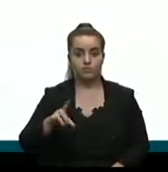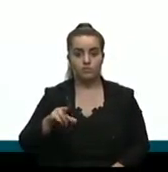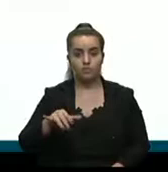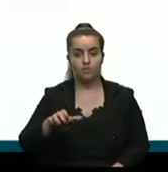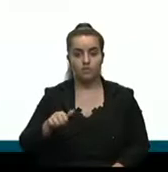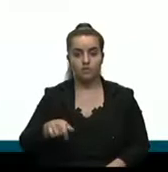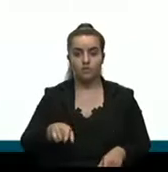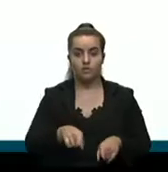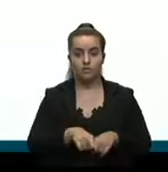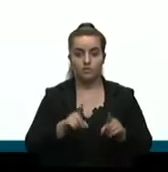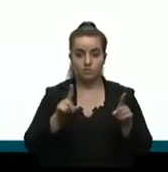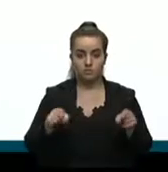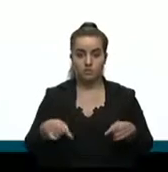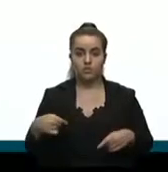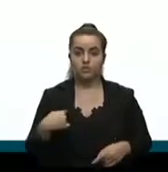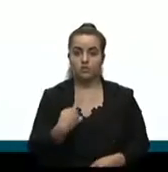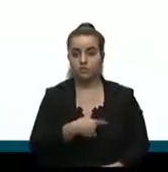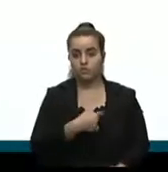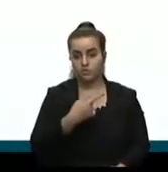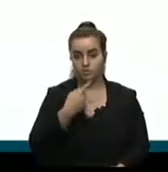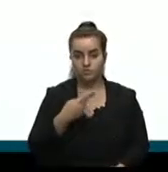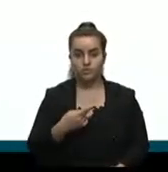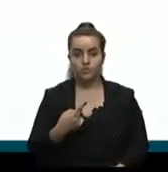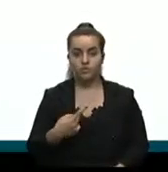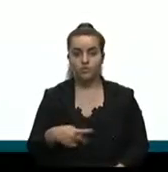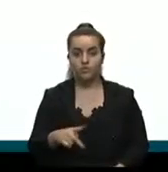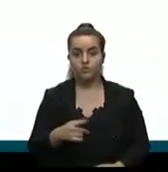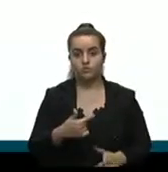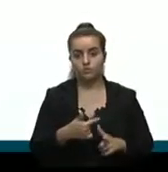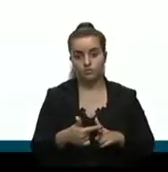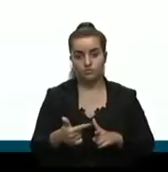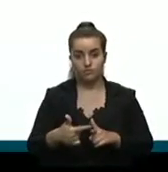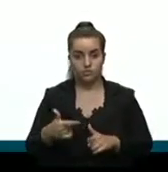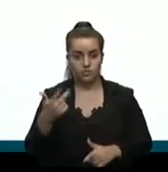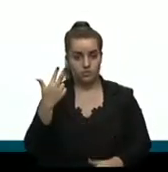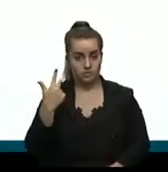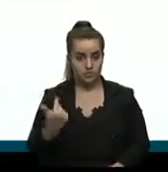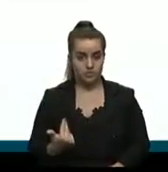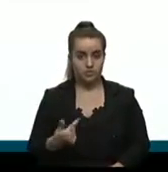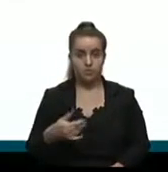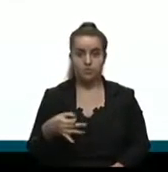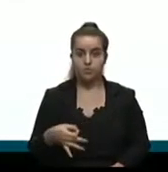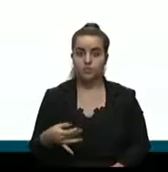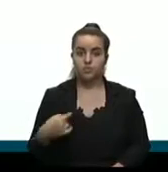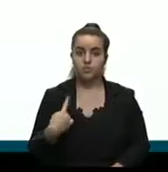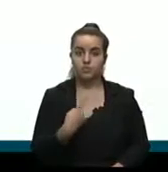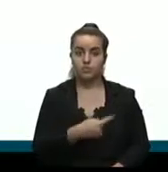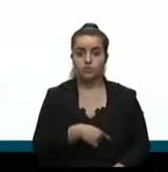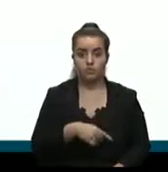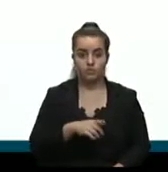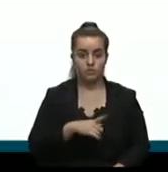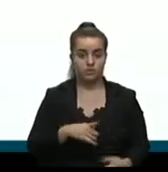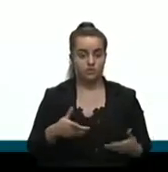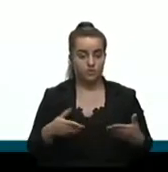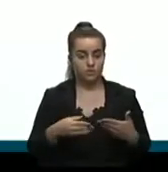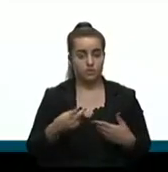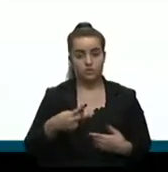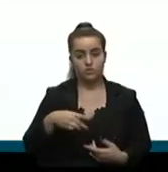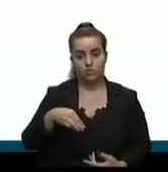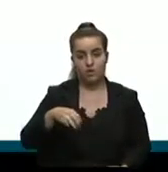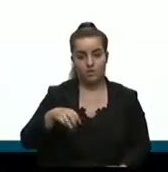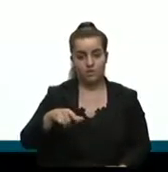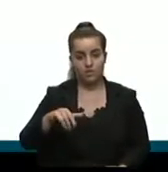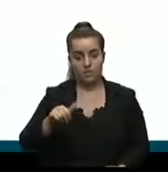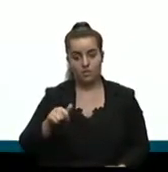parênteses, nós estaremos tratando da distribuição normal. Então, nós temos que a média